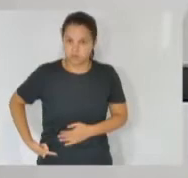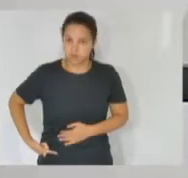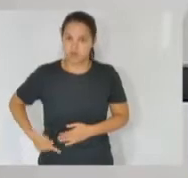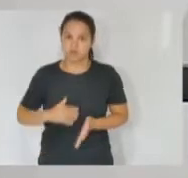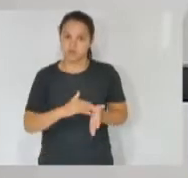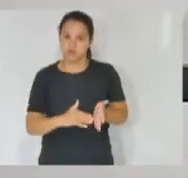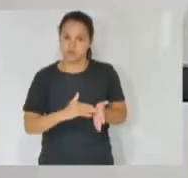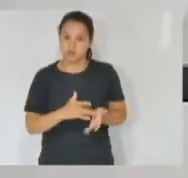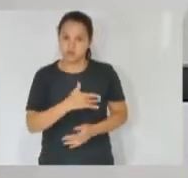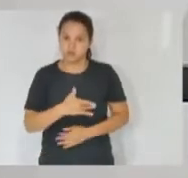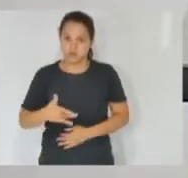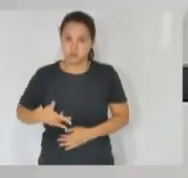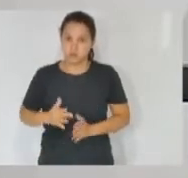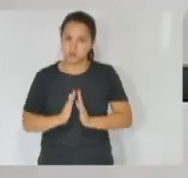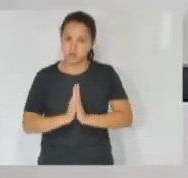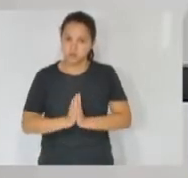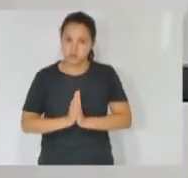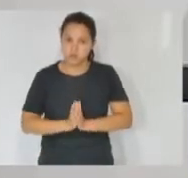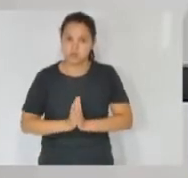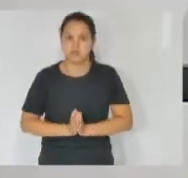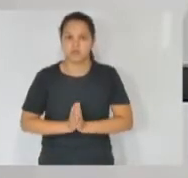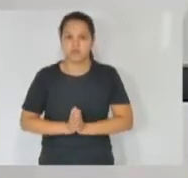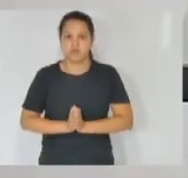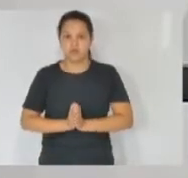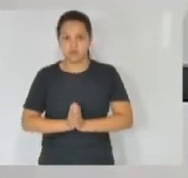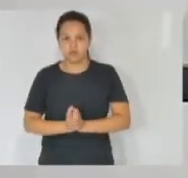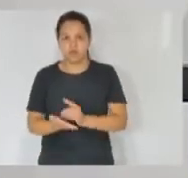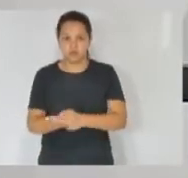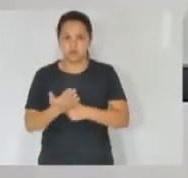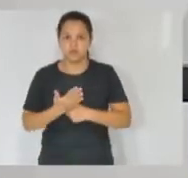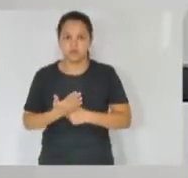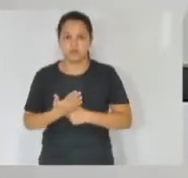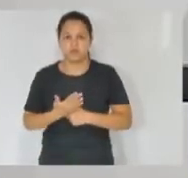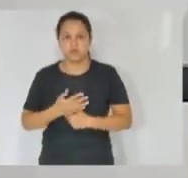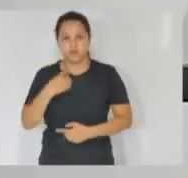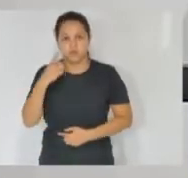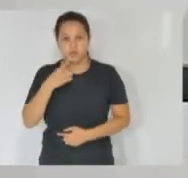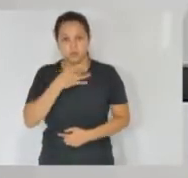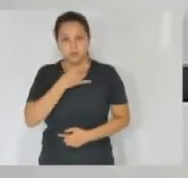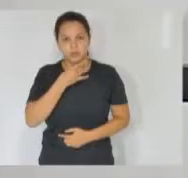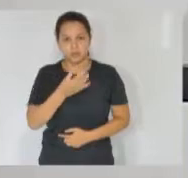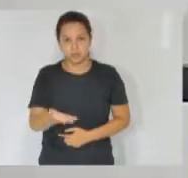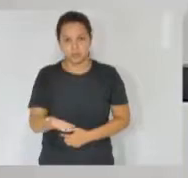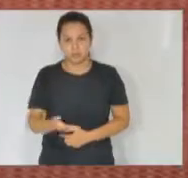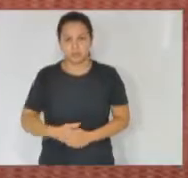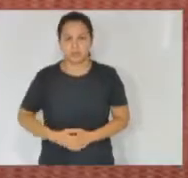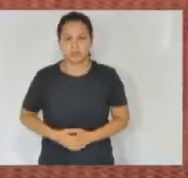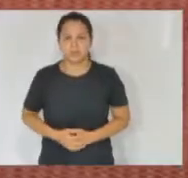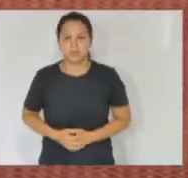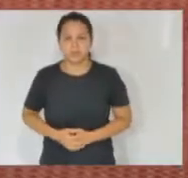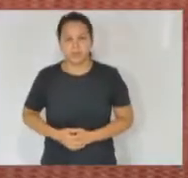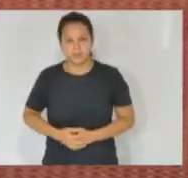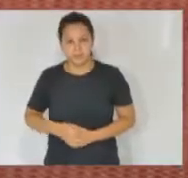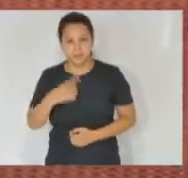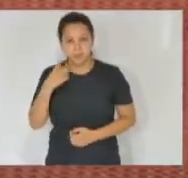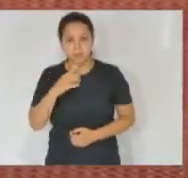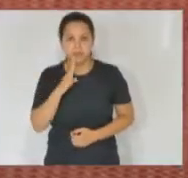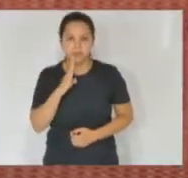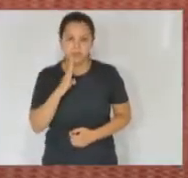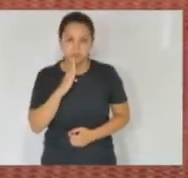da Saúde. Por favor, nos ajude. Deputado Cobocchini. Deputado Bernardo,